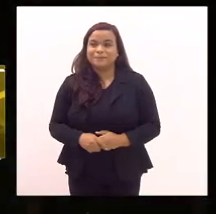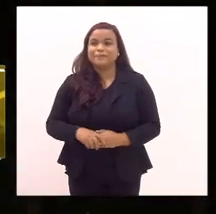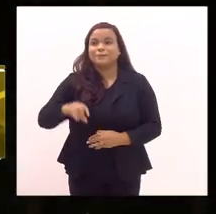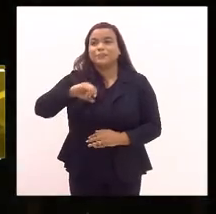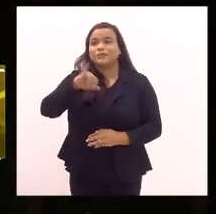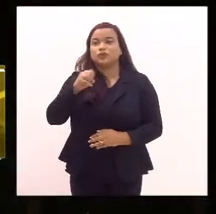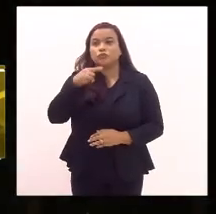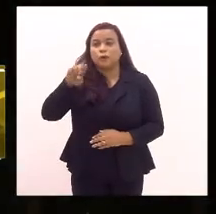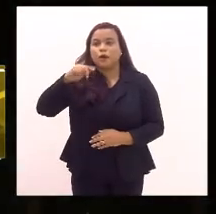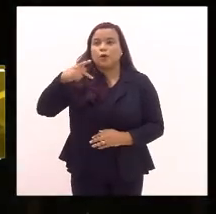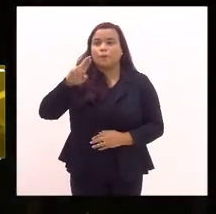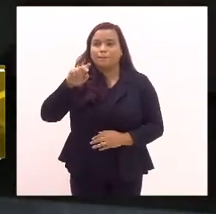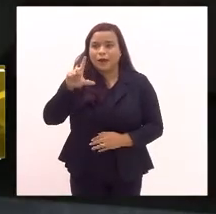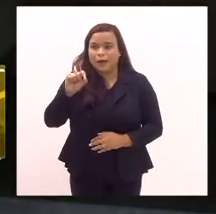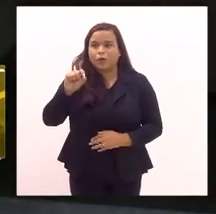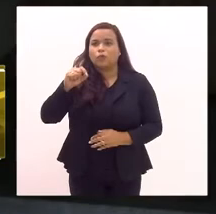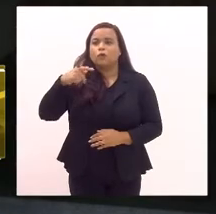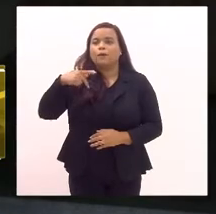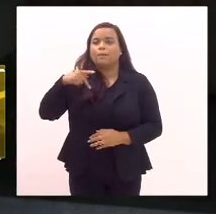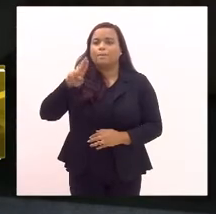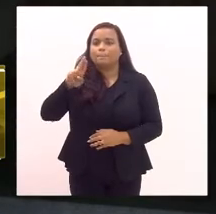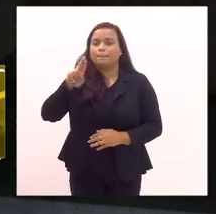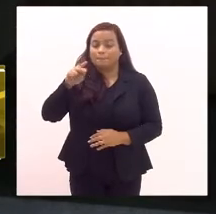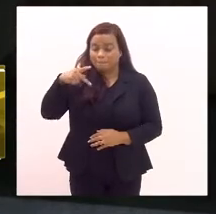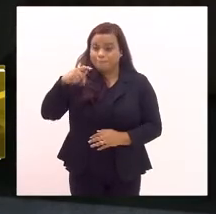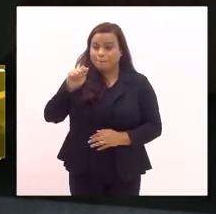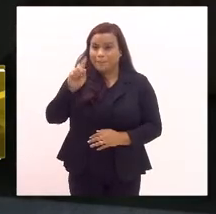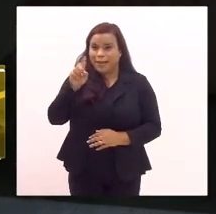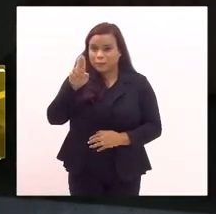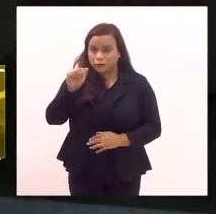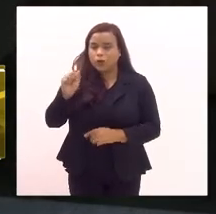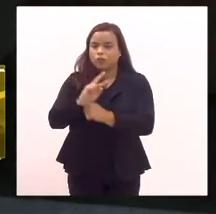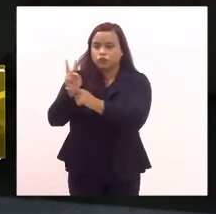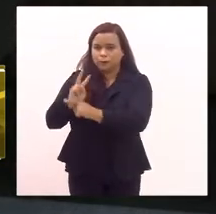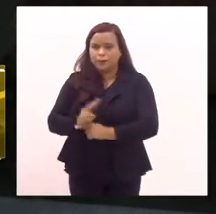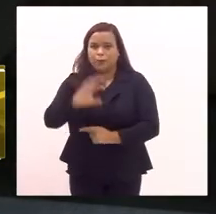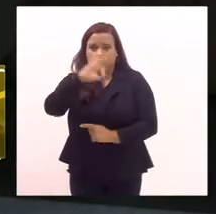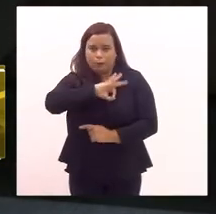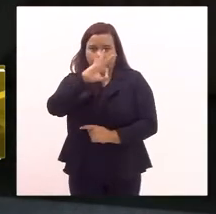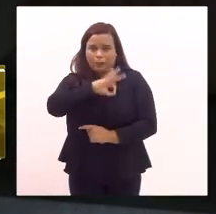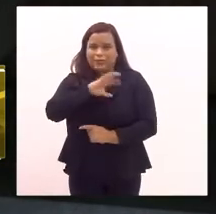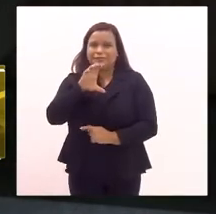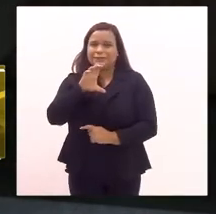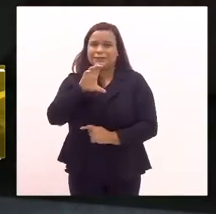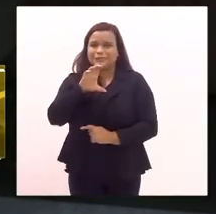João Paulo Pádua Franco, inspetor de Polícia Civil.